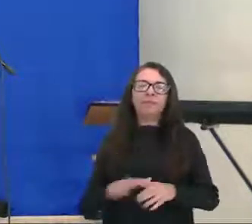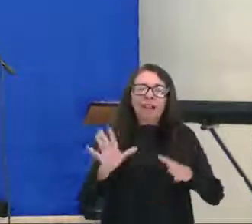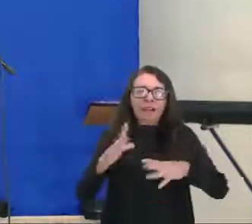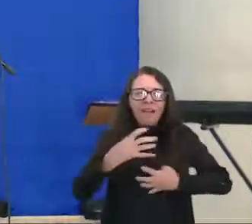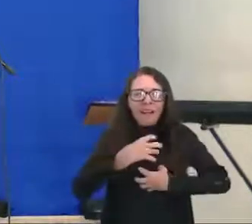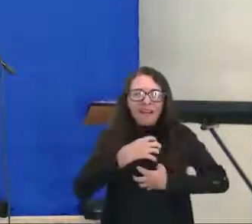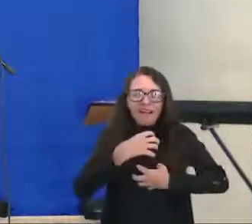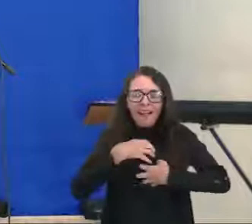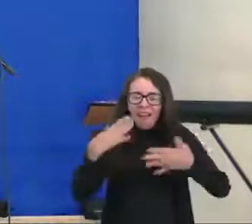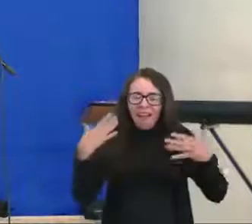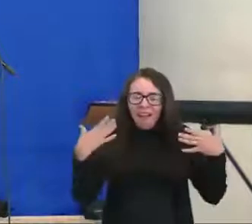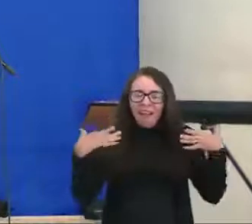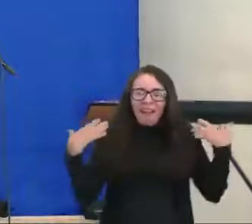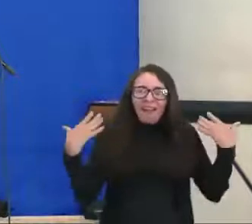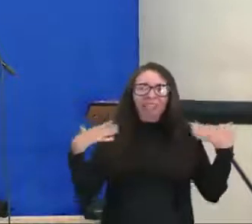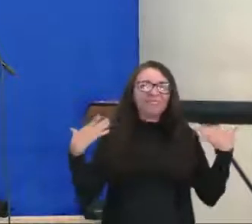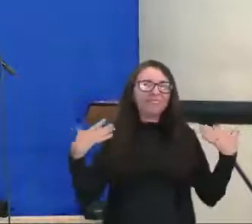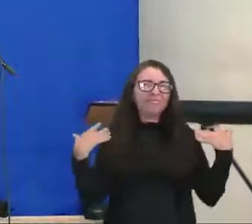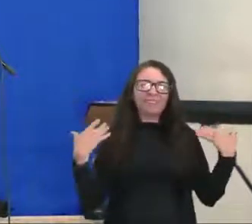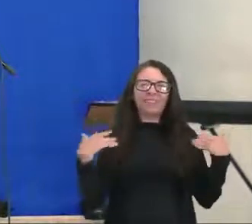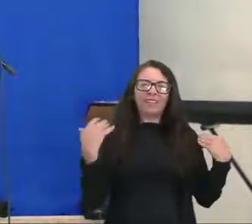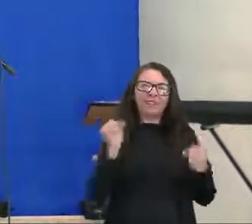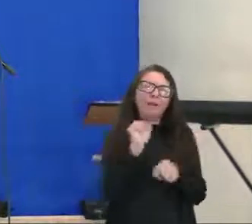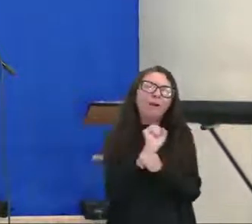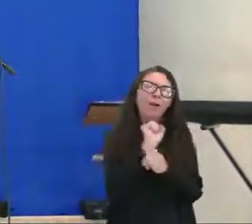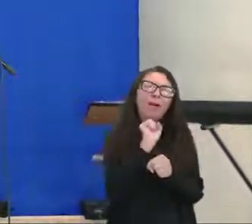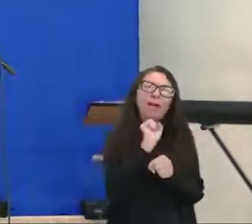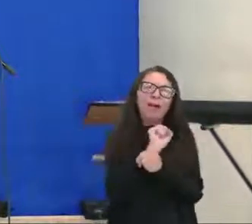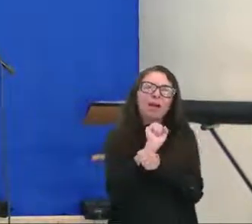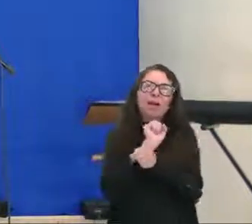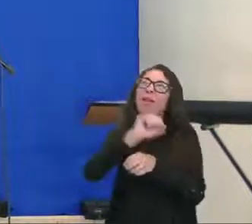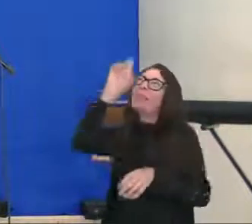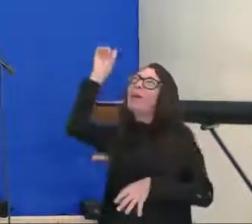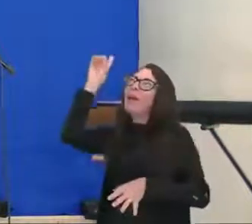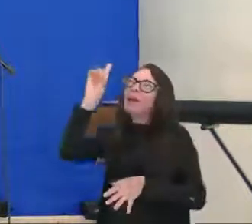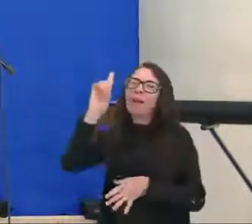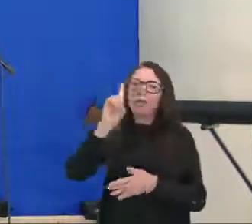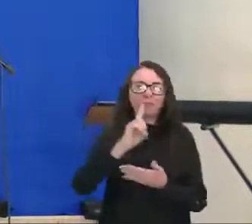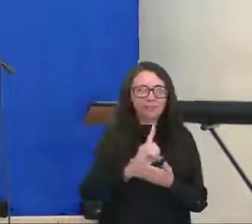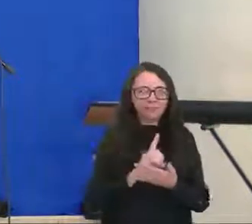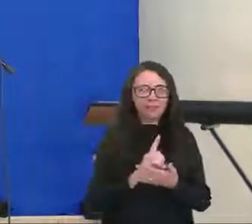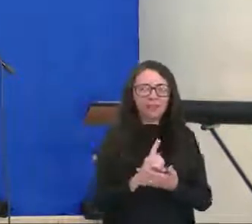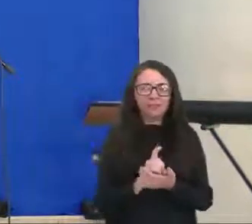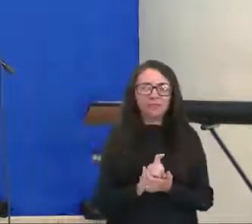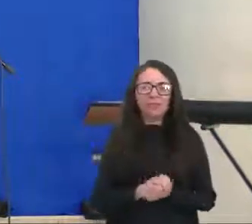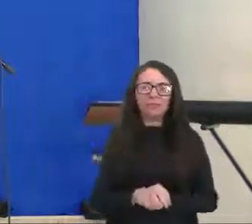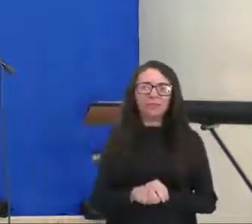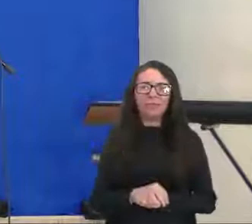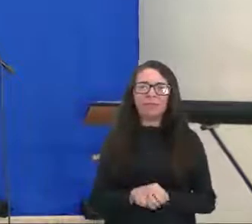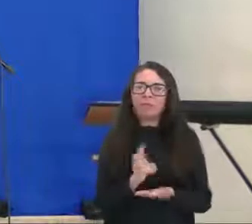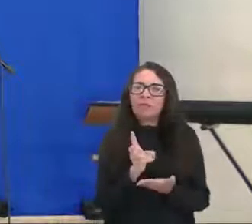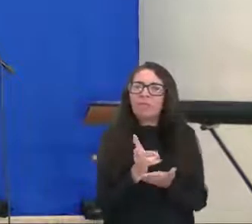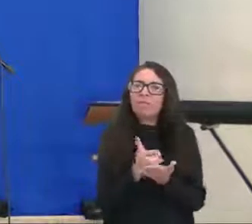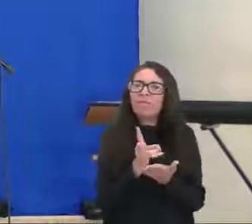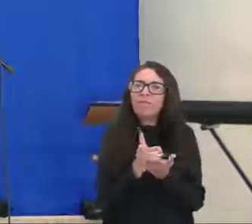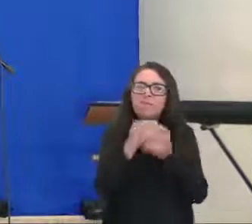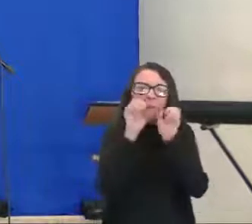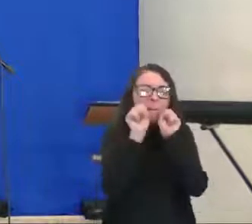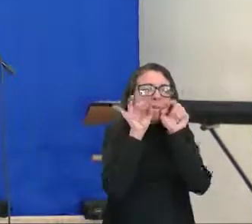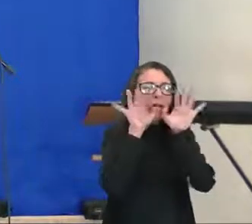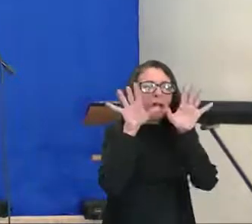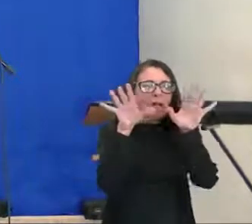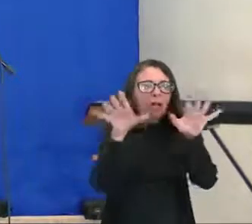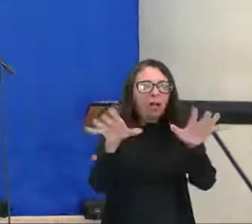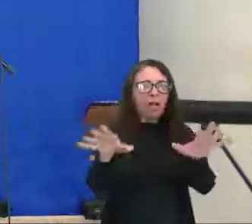alegrar-se na esperança, Romanos 12:12, abençoar os que perseguem você,